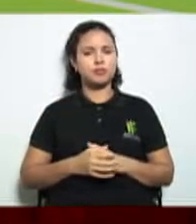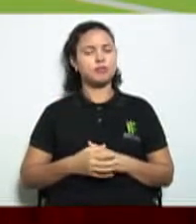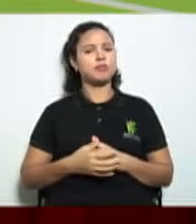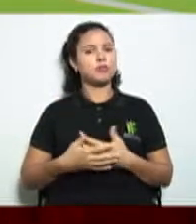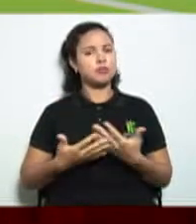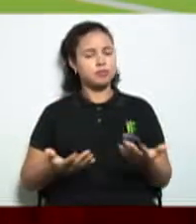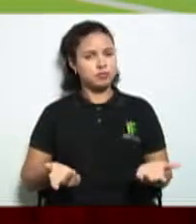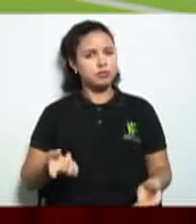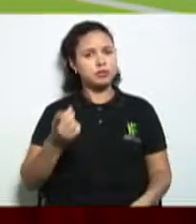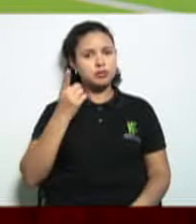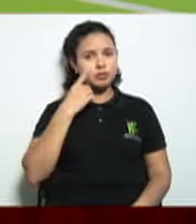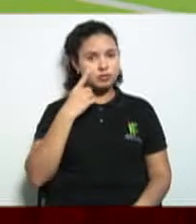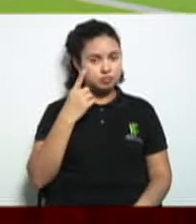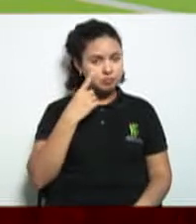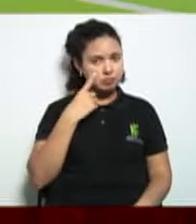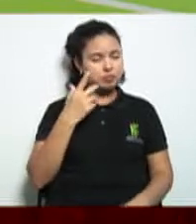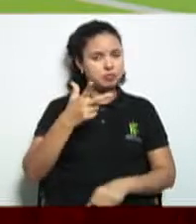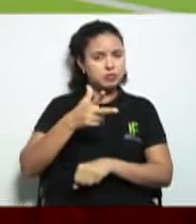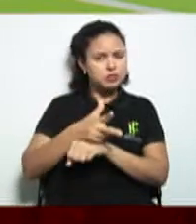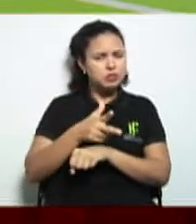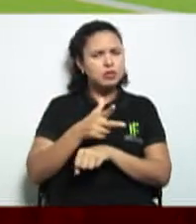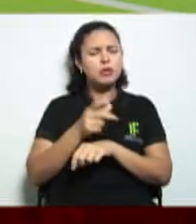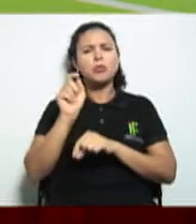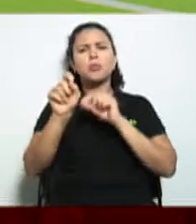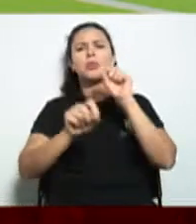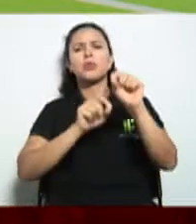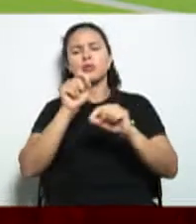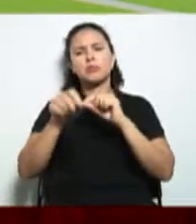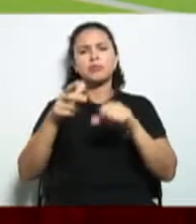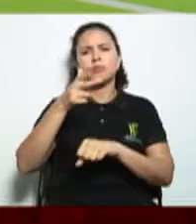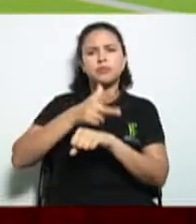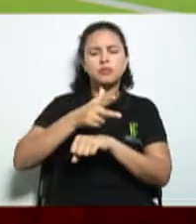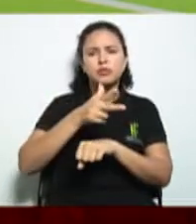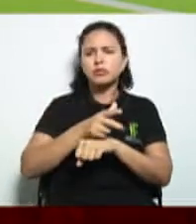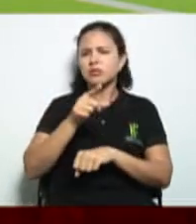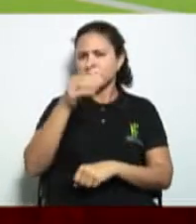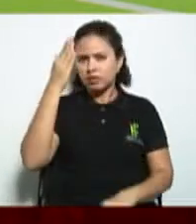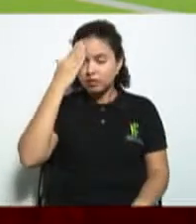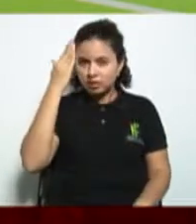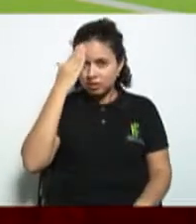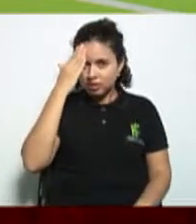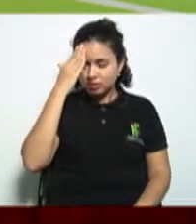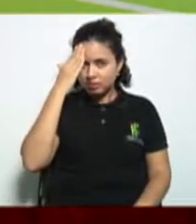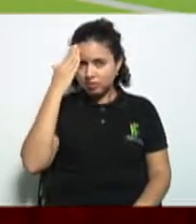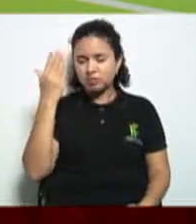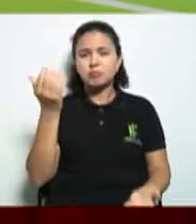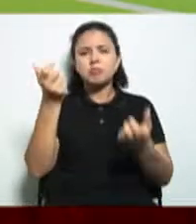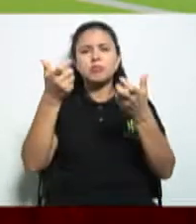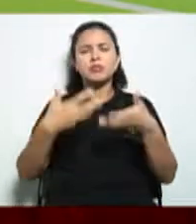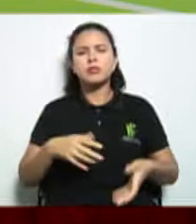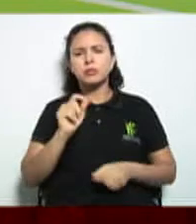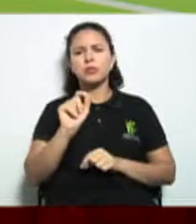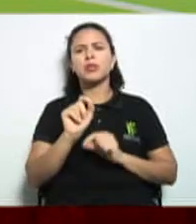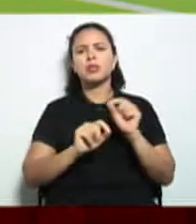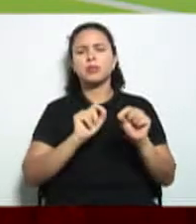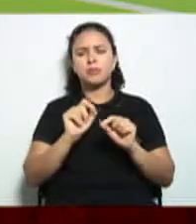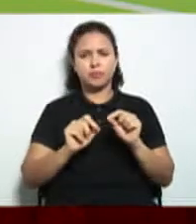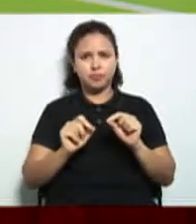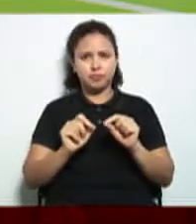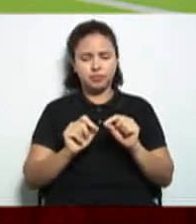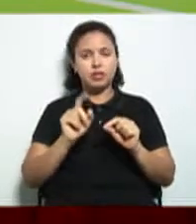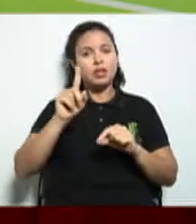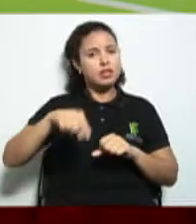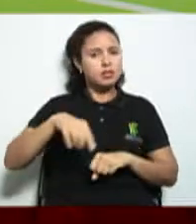Bom, vocês viram aí uma externa. Do que será que trata essa externa, hein? Quem adivinha o que é? A gente fala do quê?